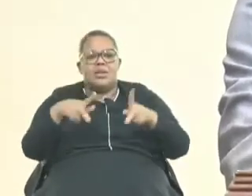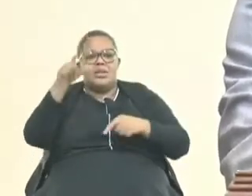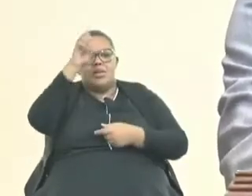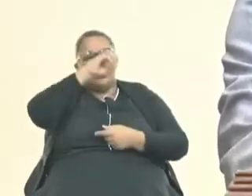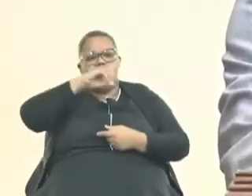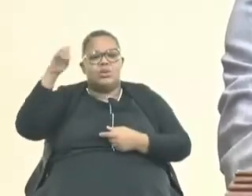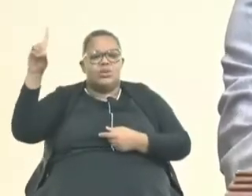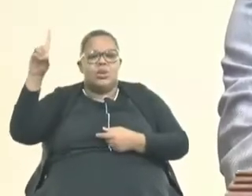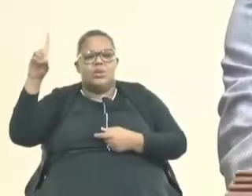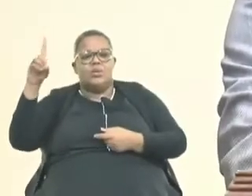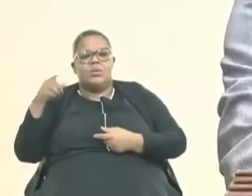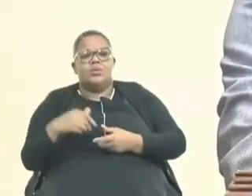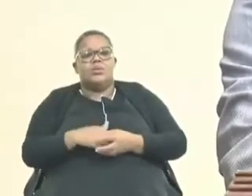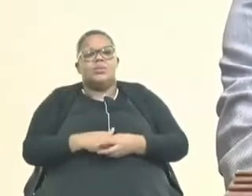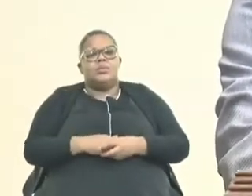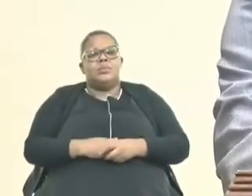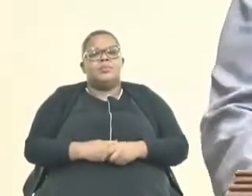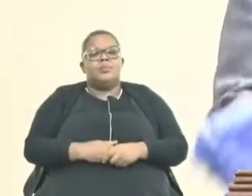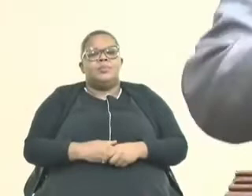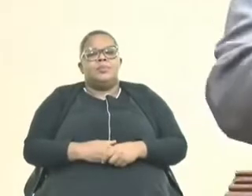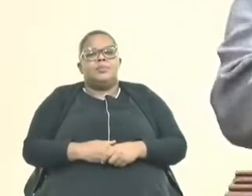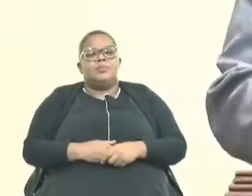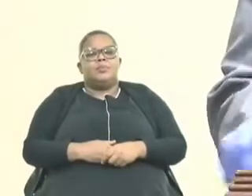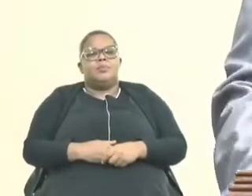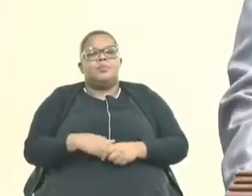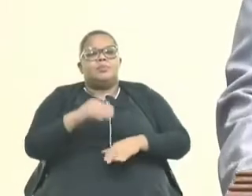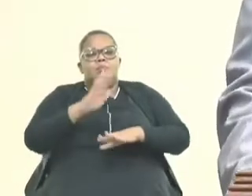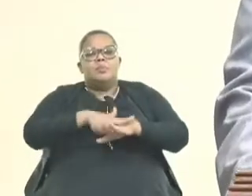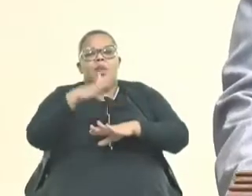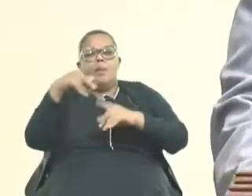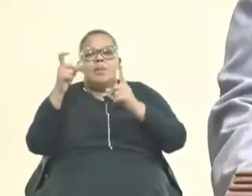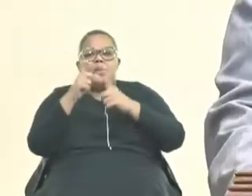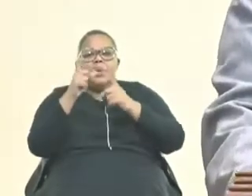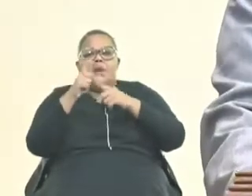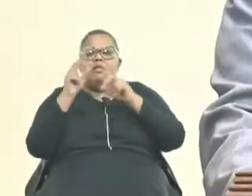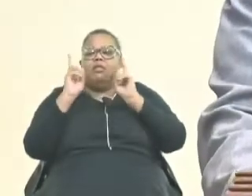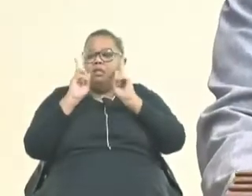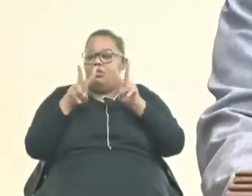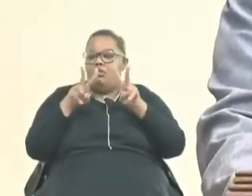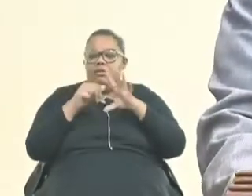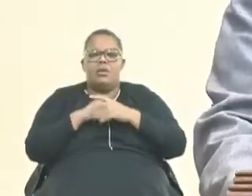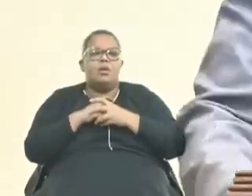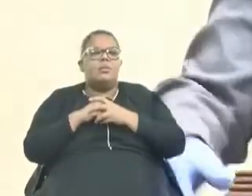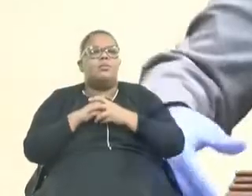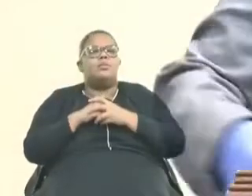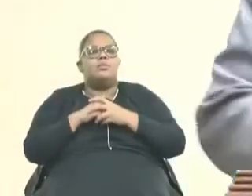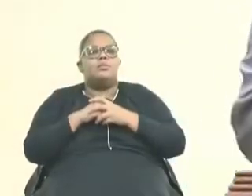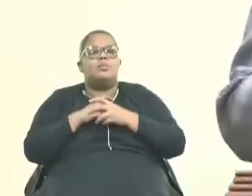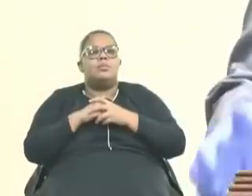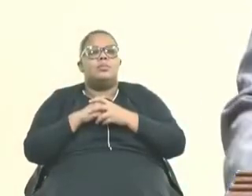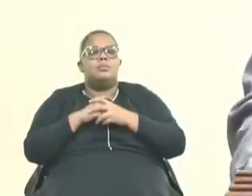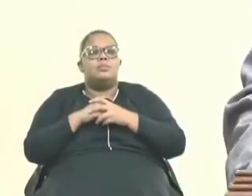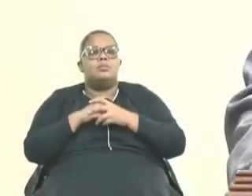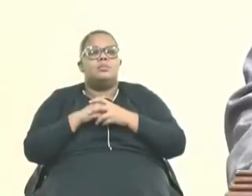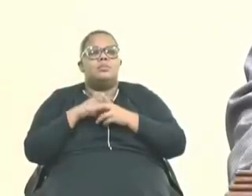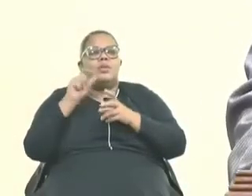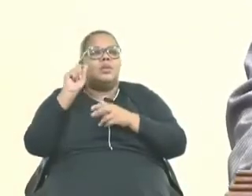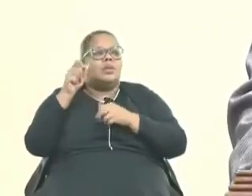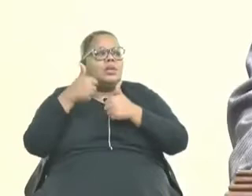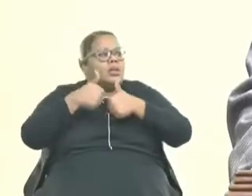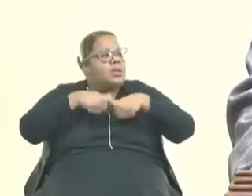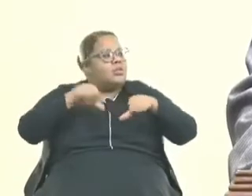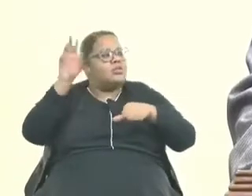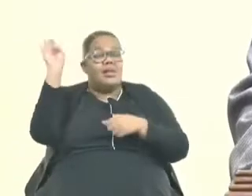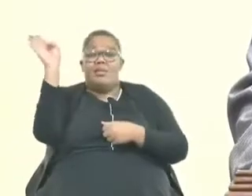de Deus no templo É mas o texto que nós lembra os this é que esse fato que